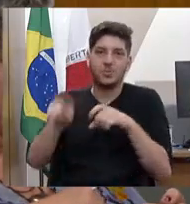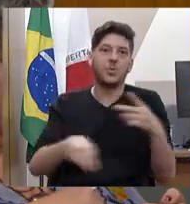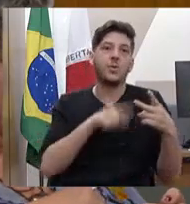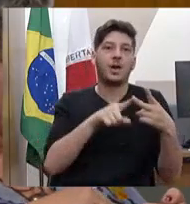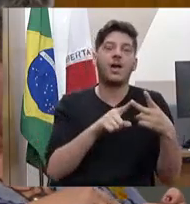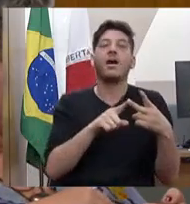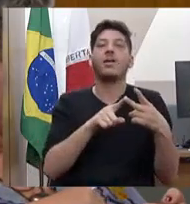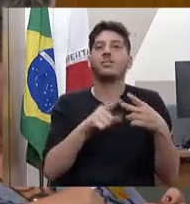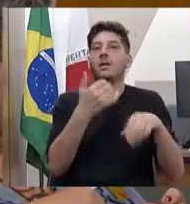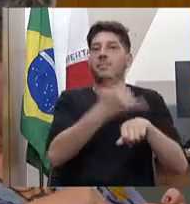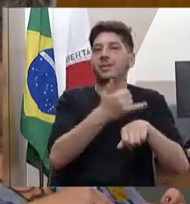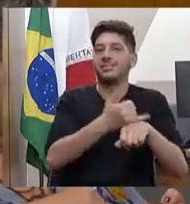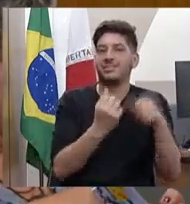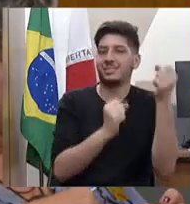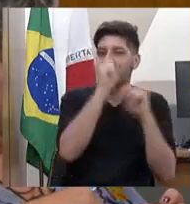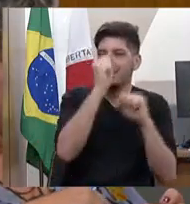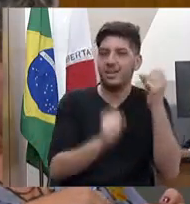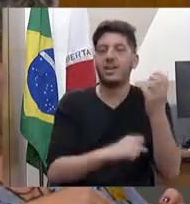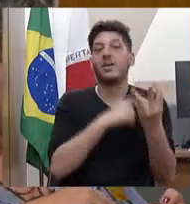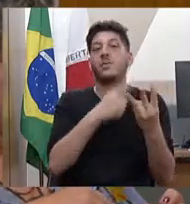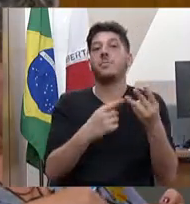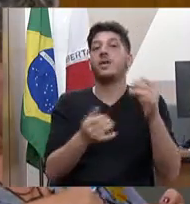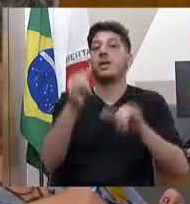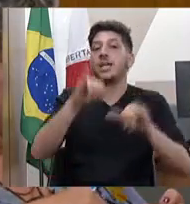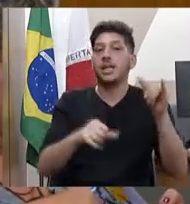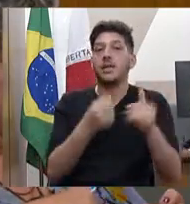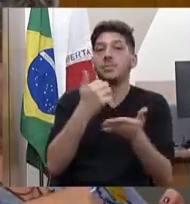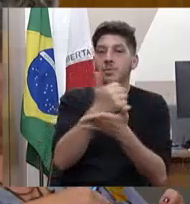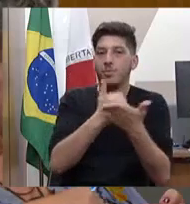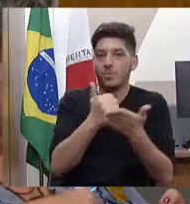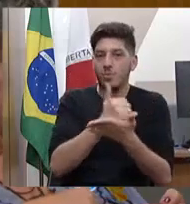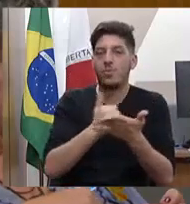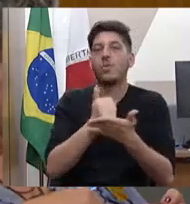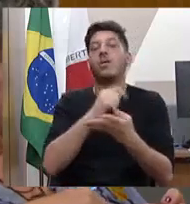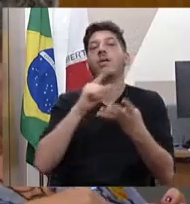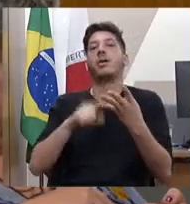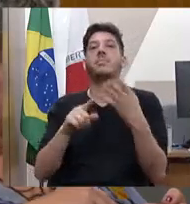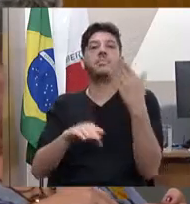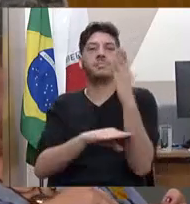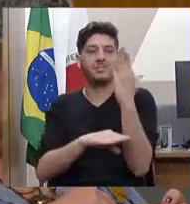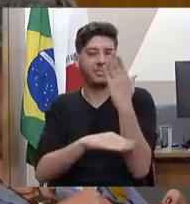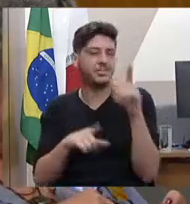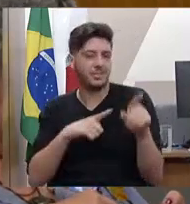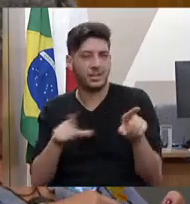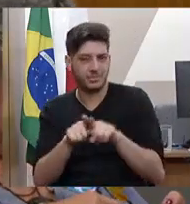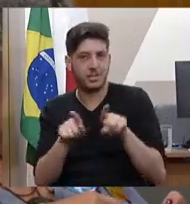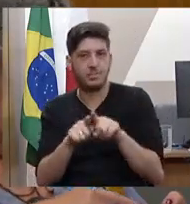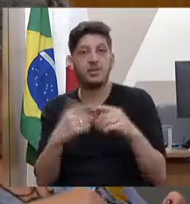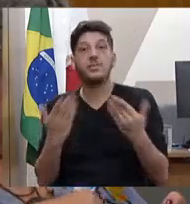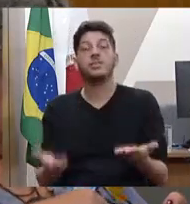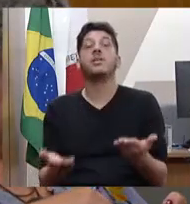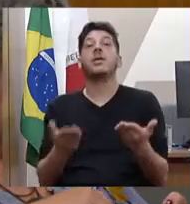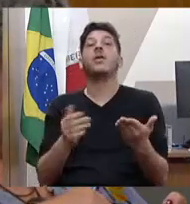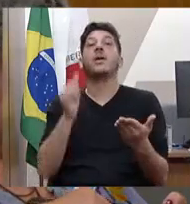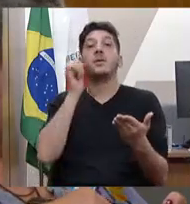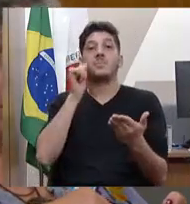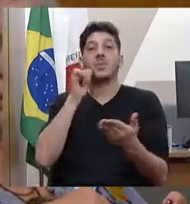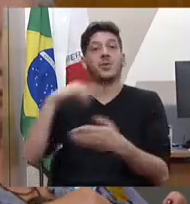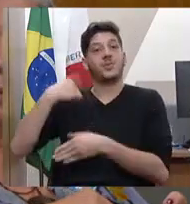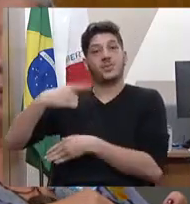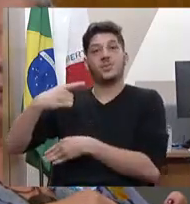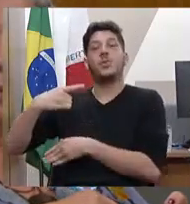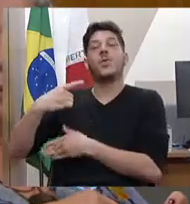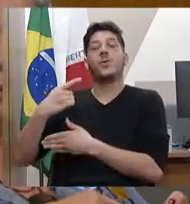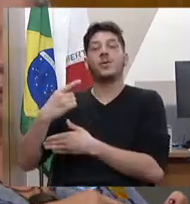que farmacêutico e concluir como metal Dra Melina gostei muito